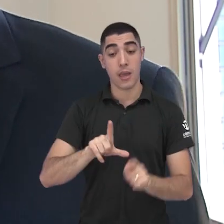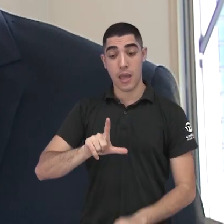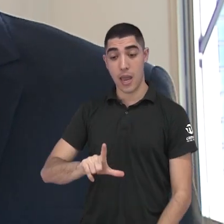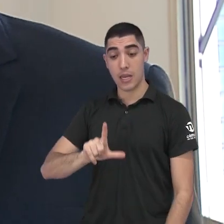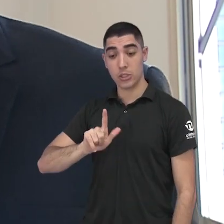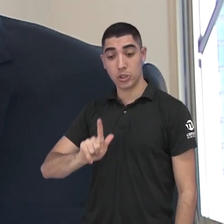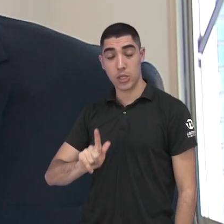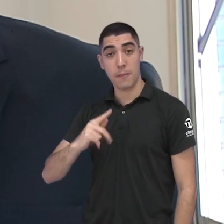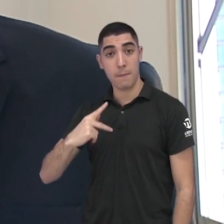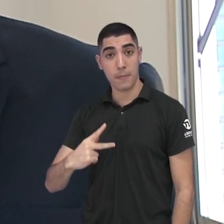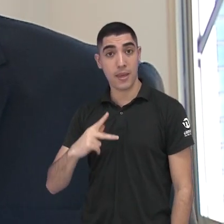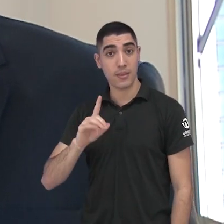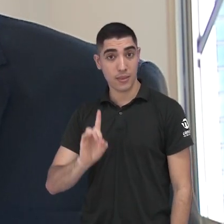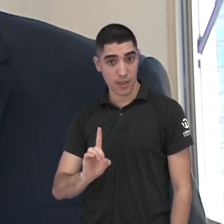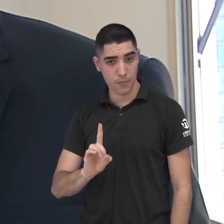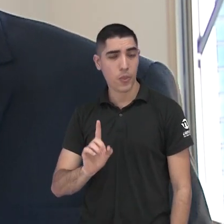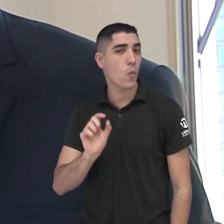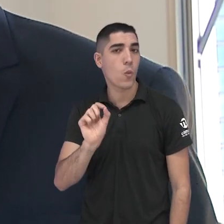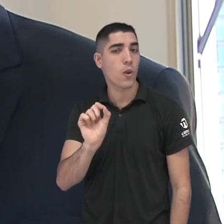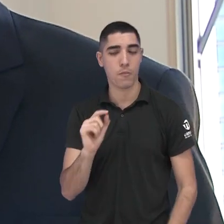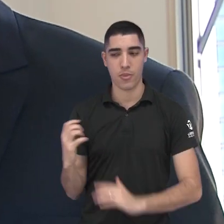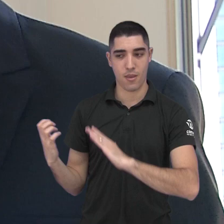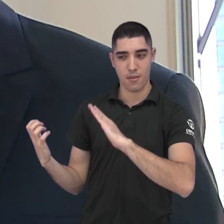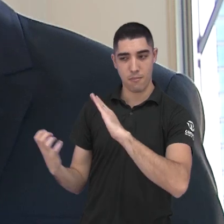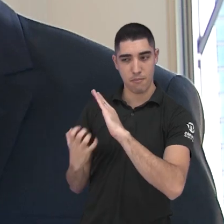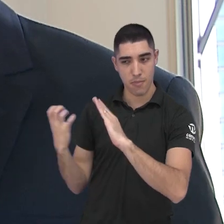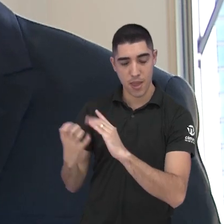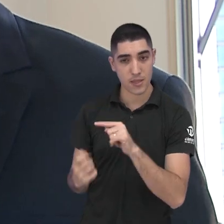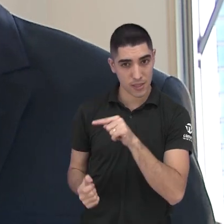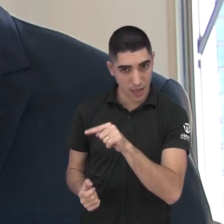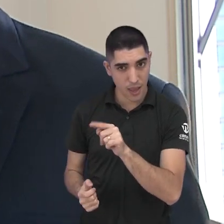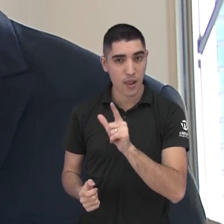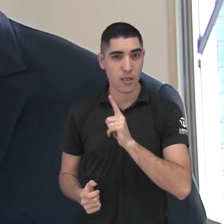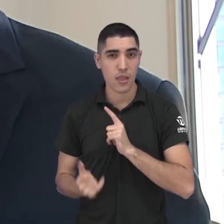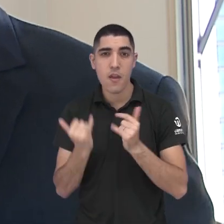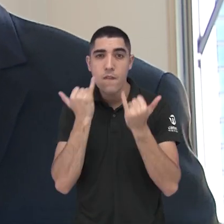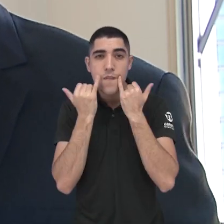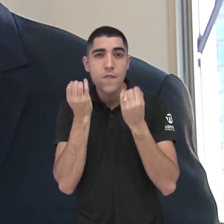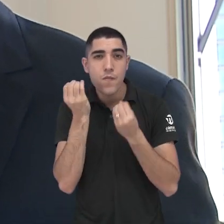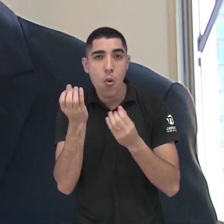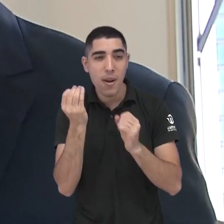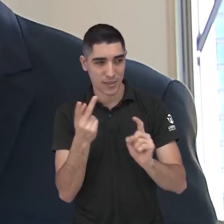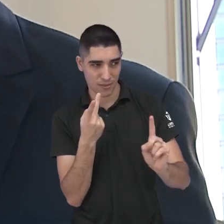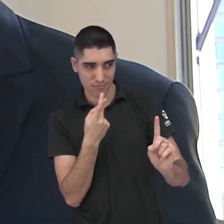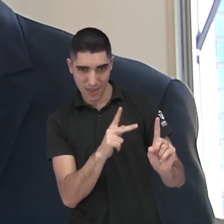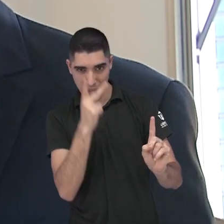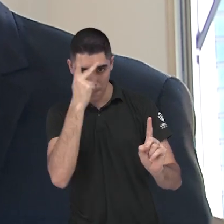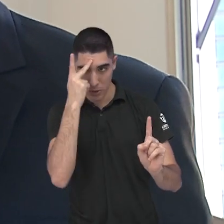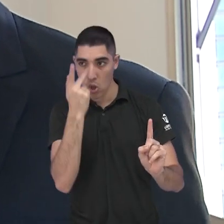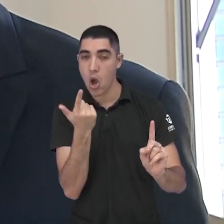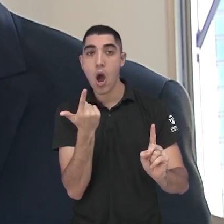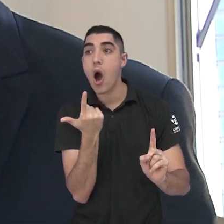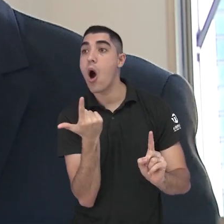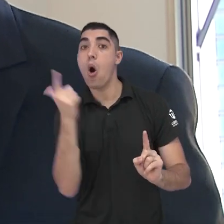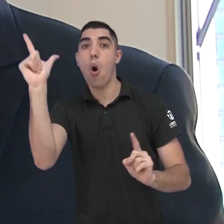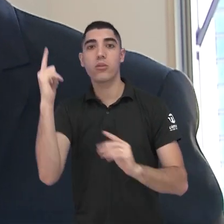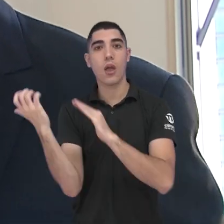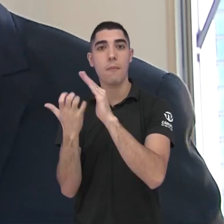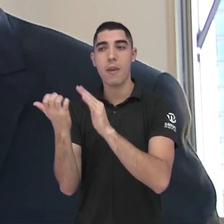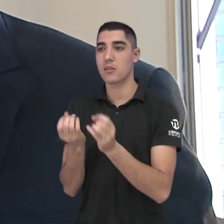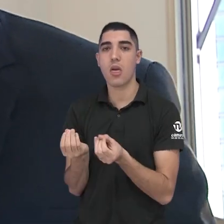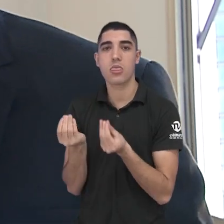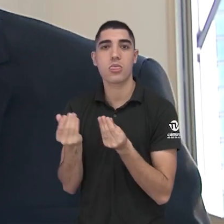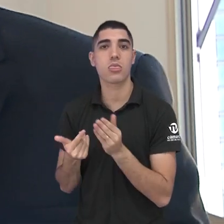desvantagem, até a LGPD, quando a empresa usa ou compartilha dados da pessoa com